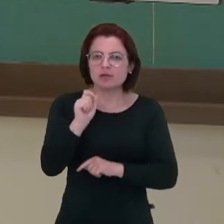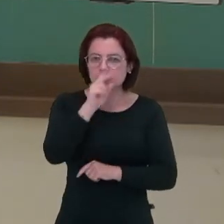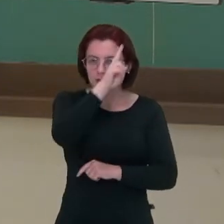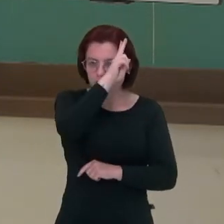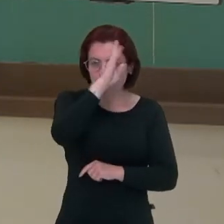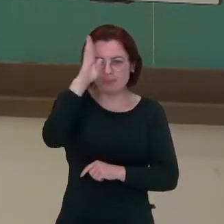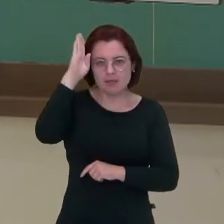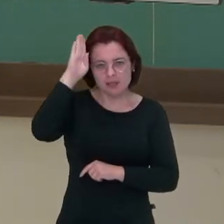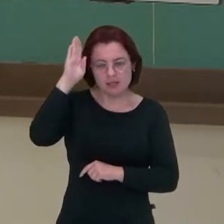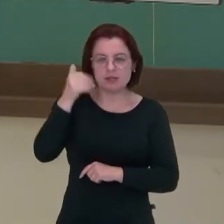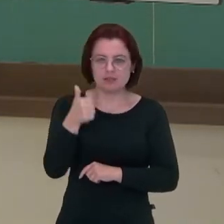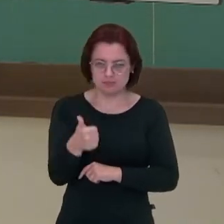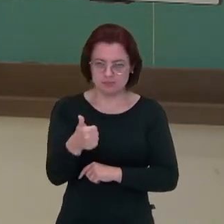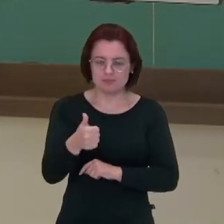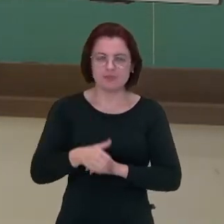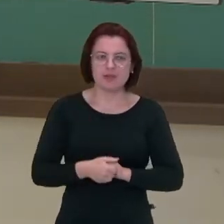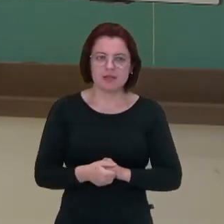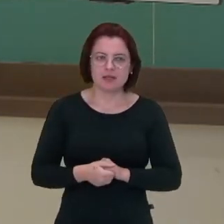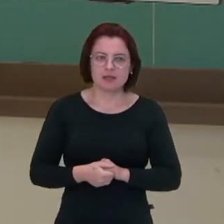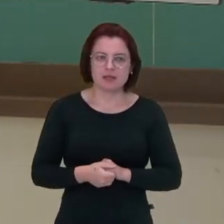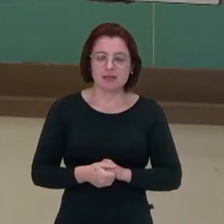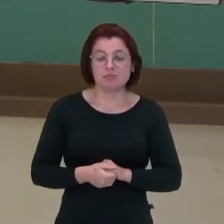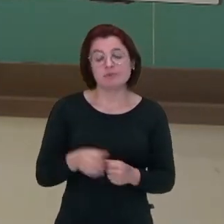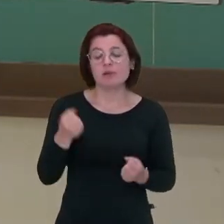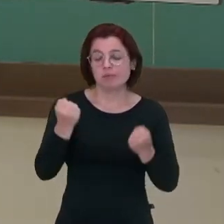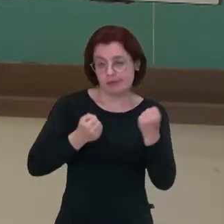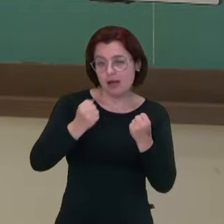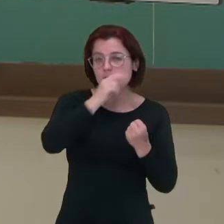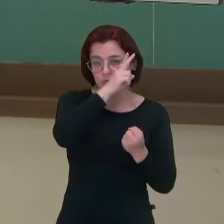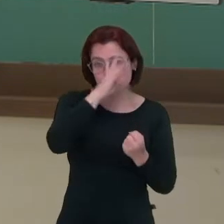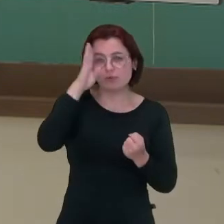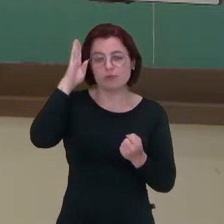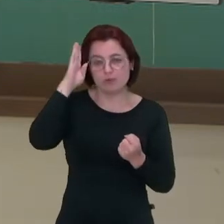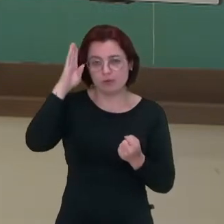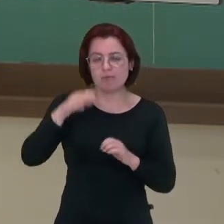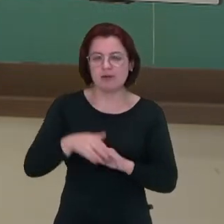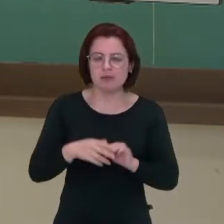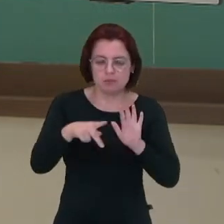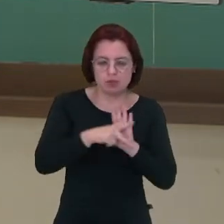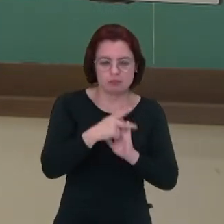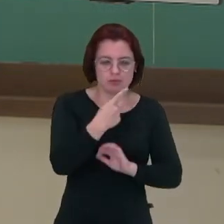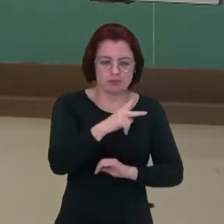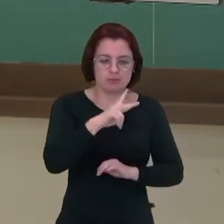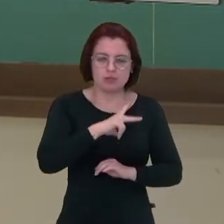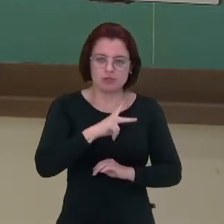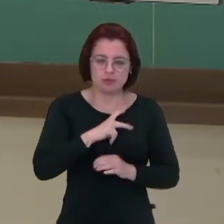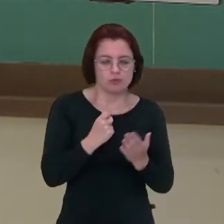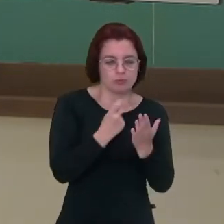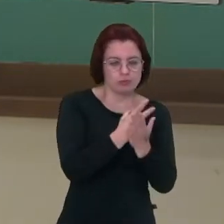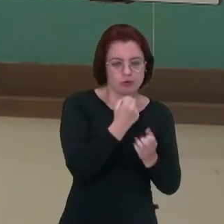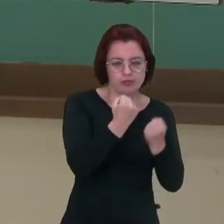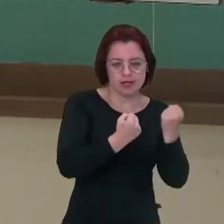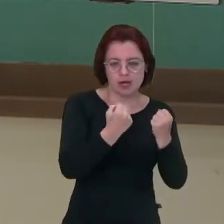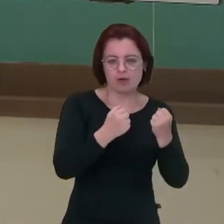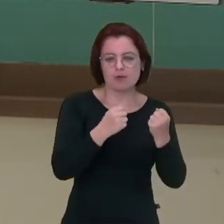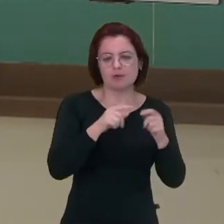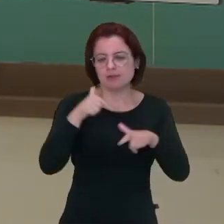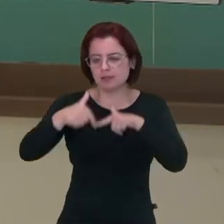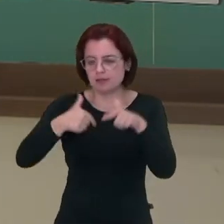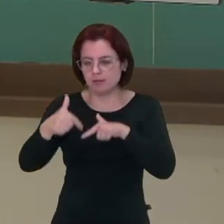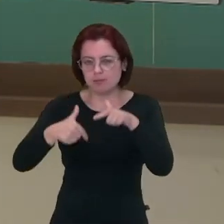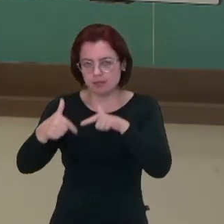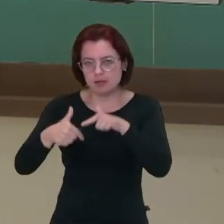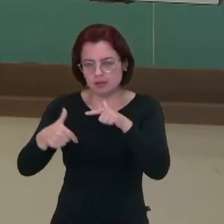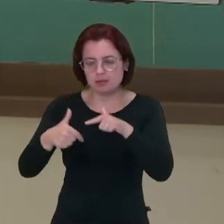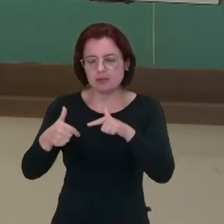de aplicativo, não é verdade? O carro de aplicativo que o motorista usa para trazer dinheiro para dentro